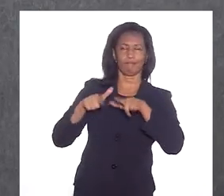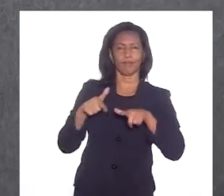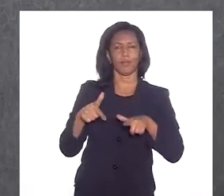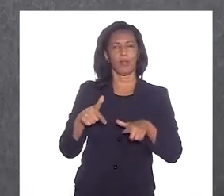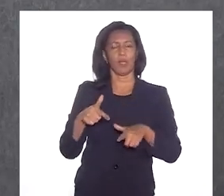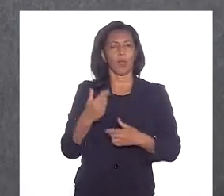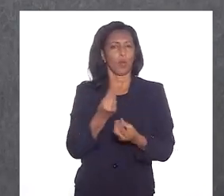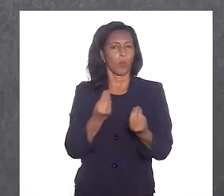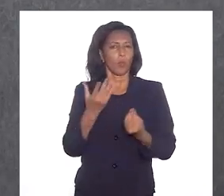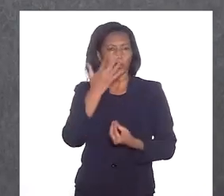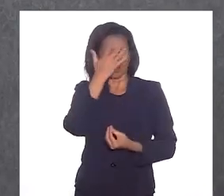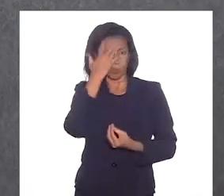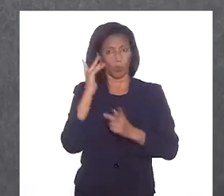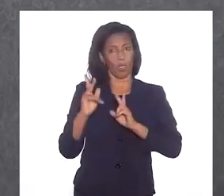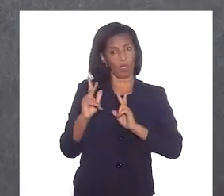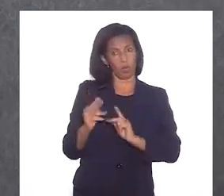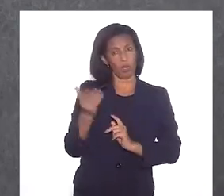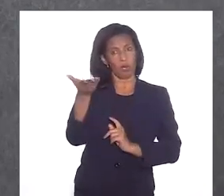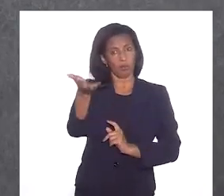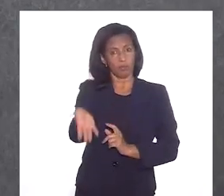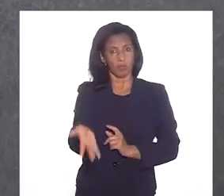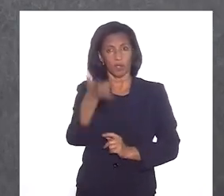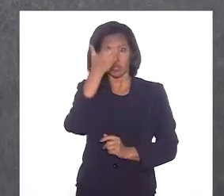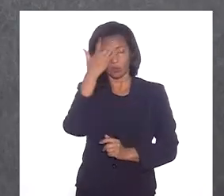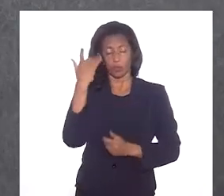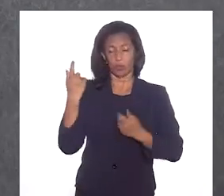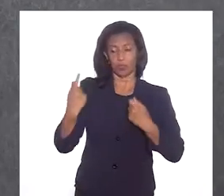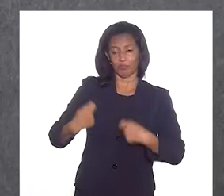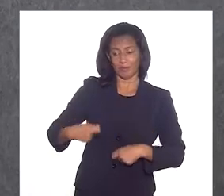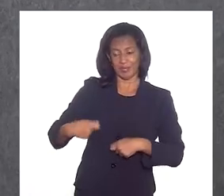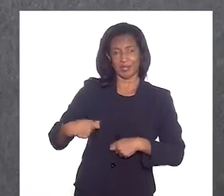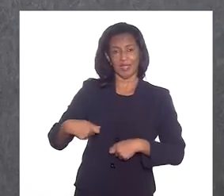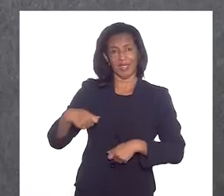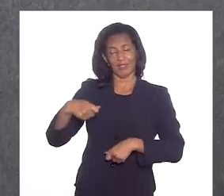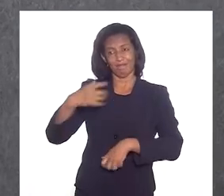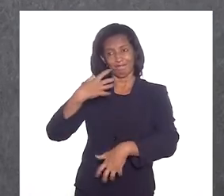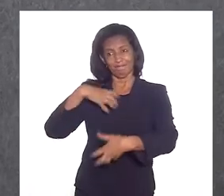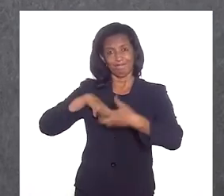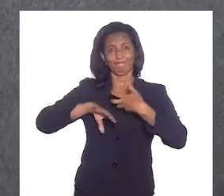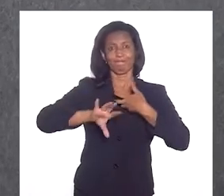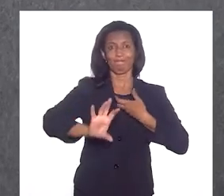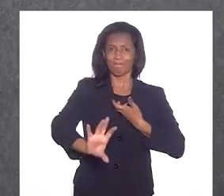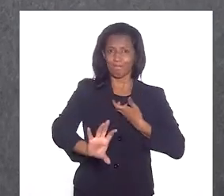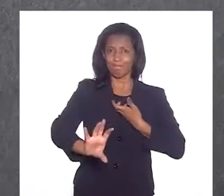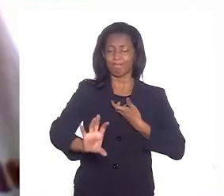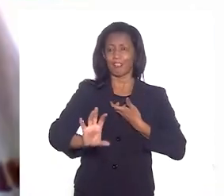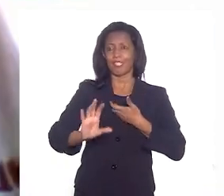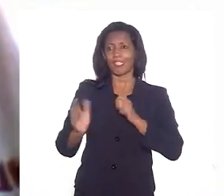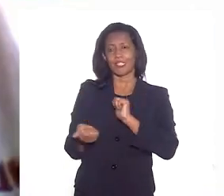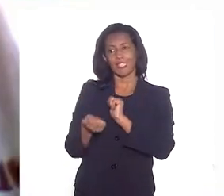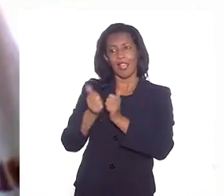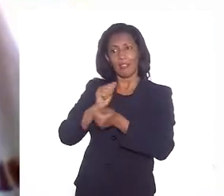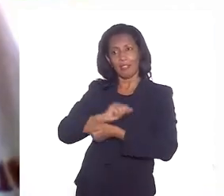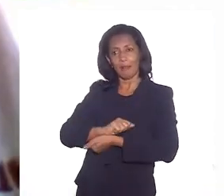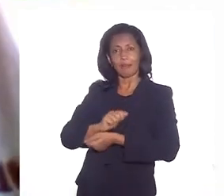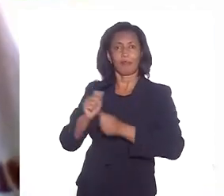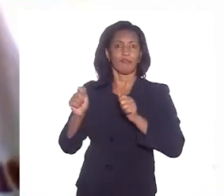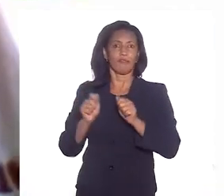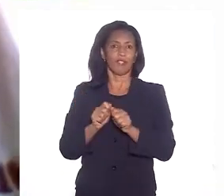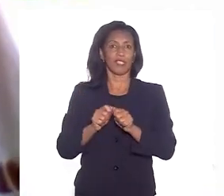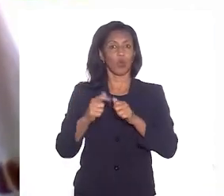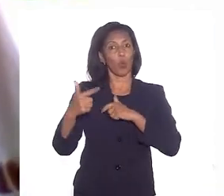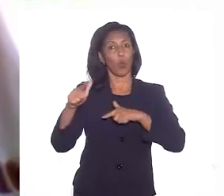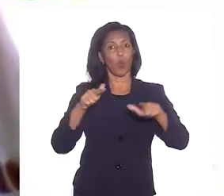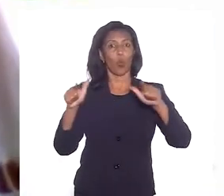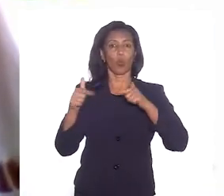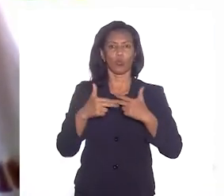pandemia, aconteceu com muita gente o que aconteceu com você. As pessoas precisaram, ser resilientes, né? Se adaptar, fazer